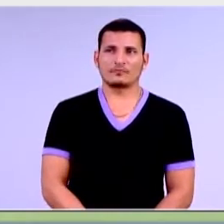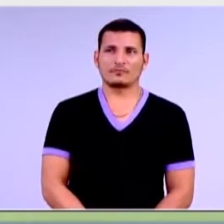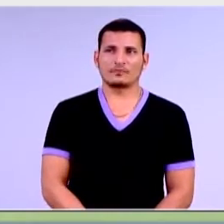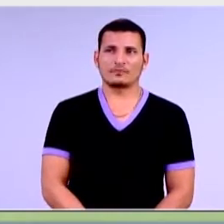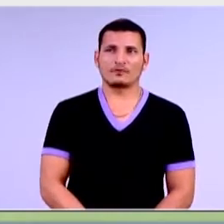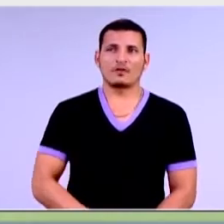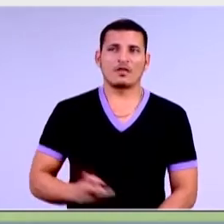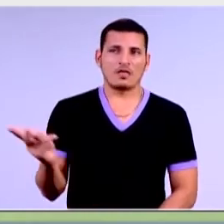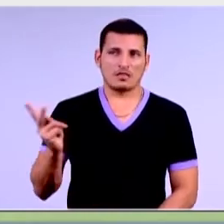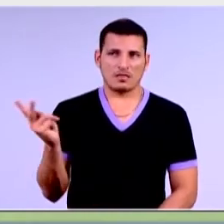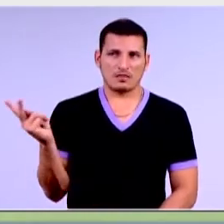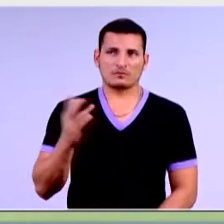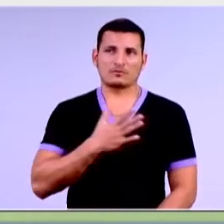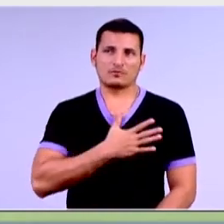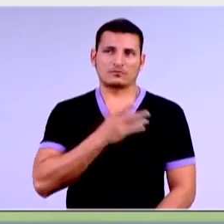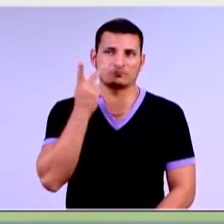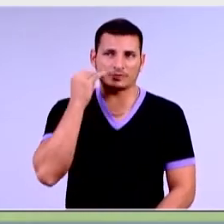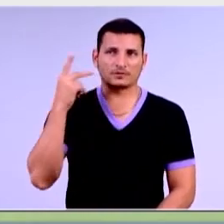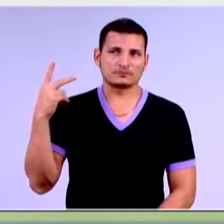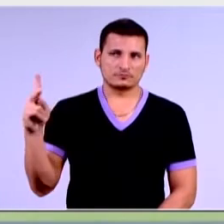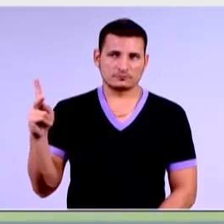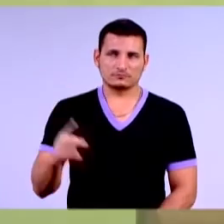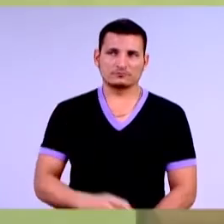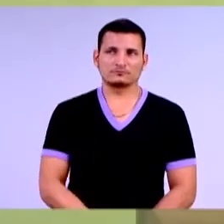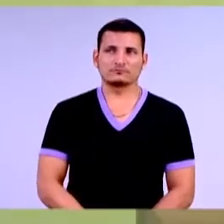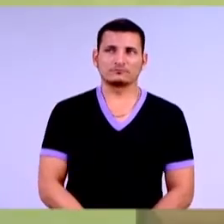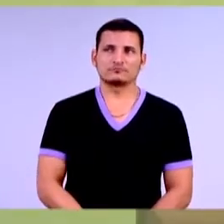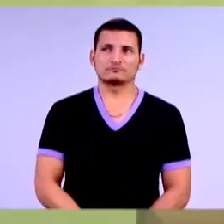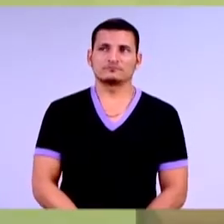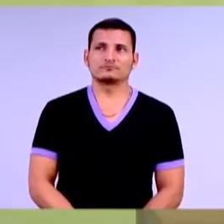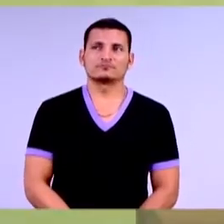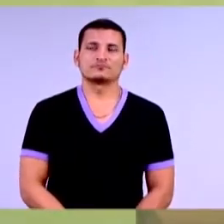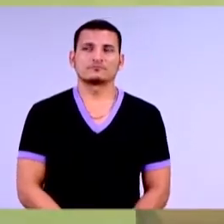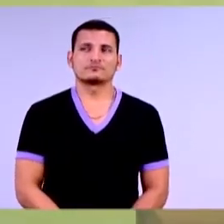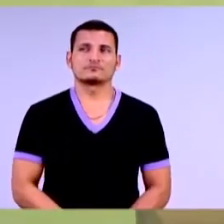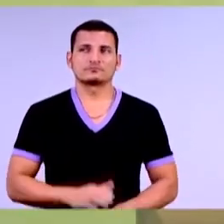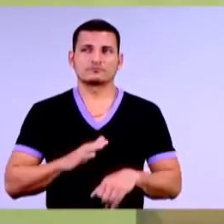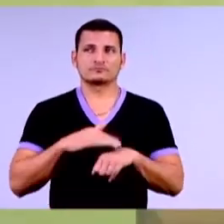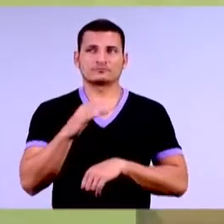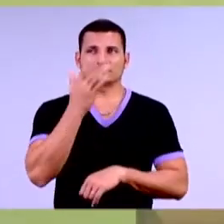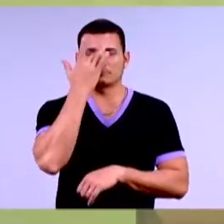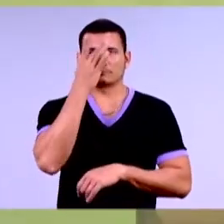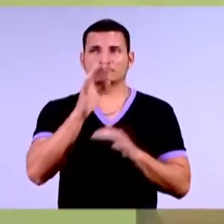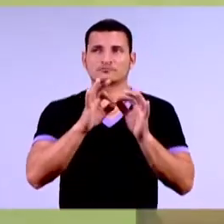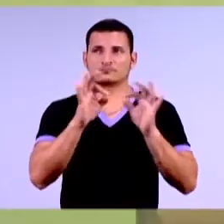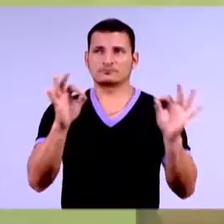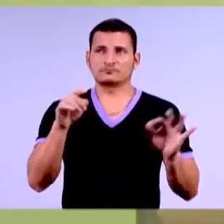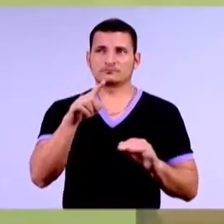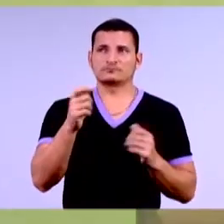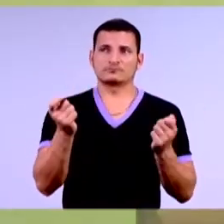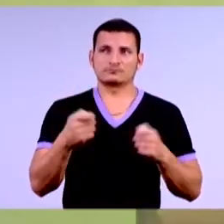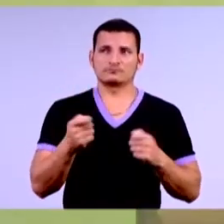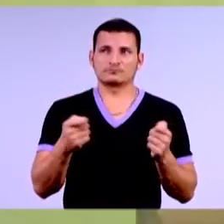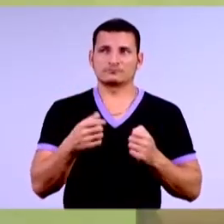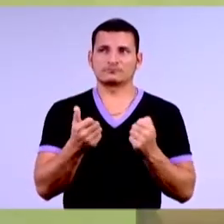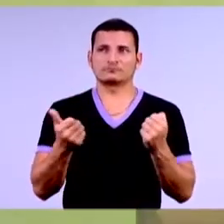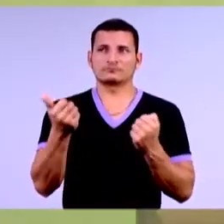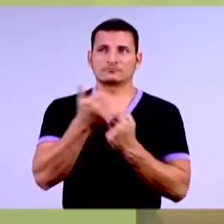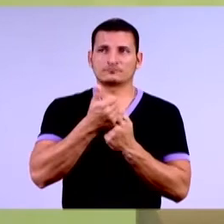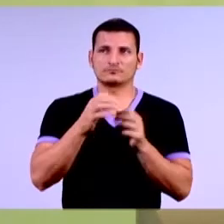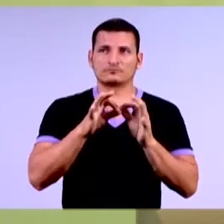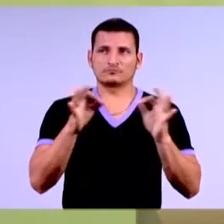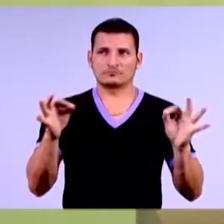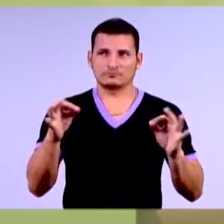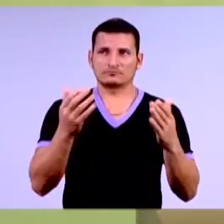pais deles certo gente então aí tá conjugado ficou mais fácil caso vocês têm que substituir em uma frase na